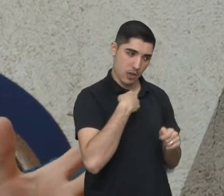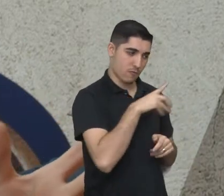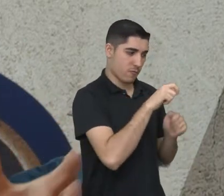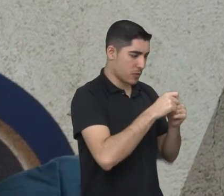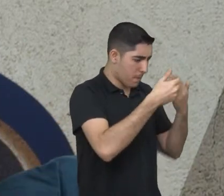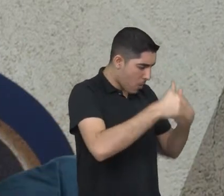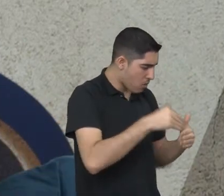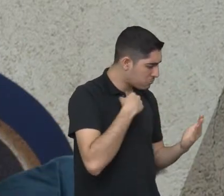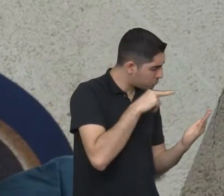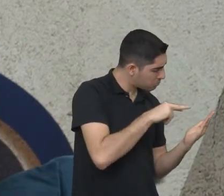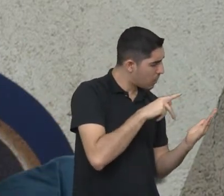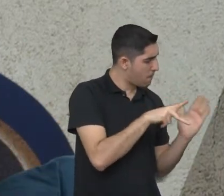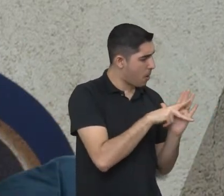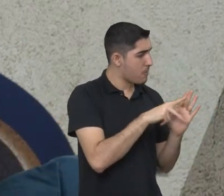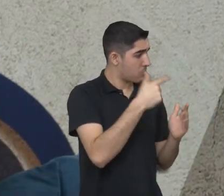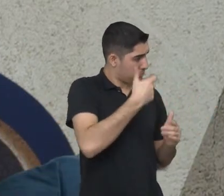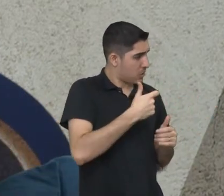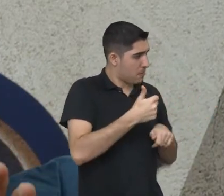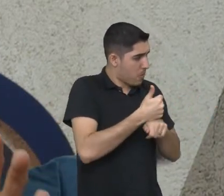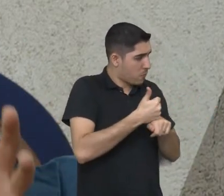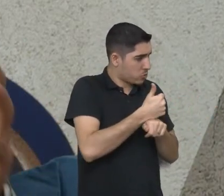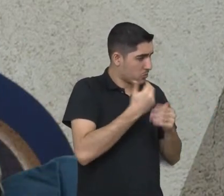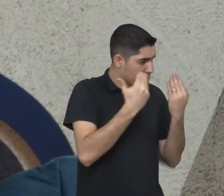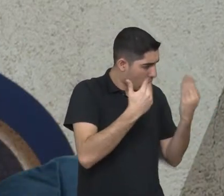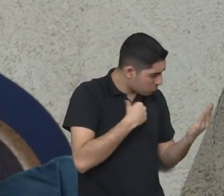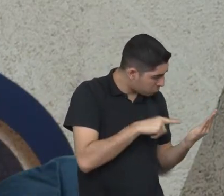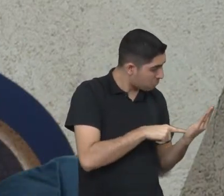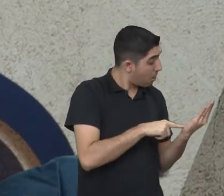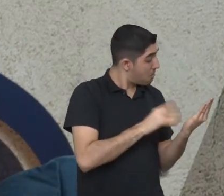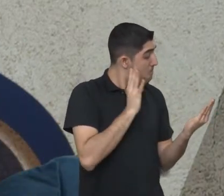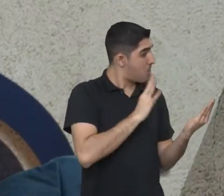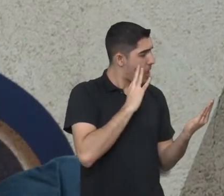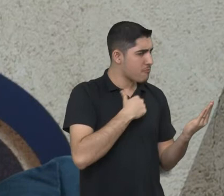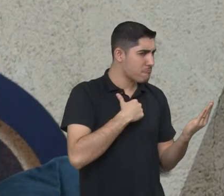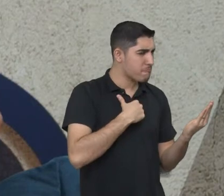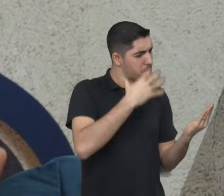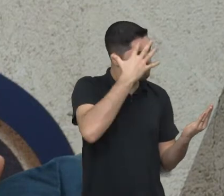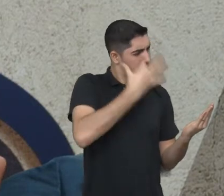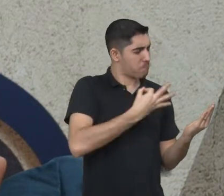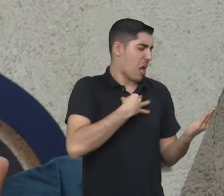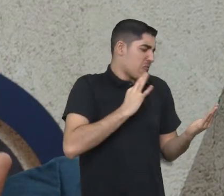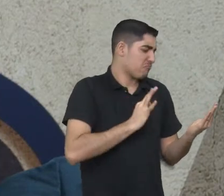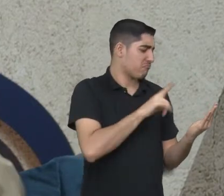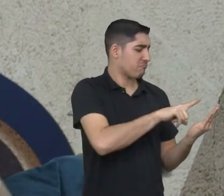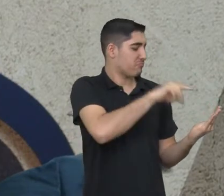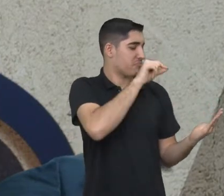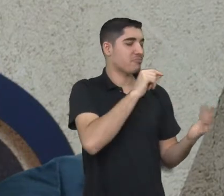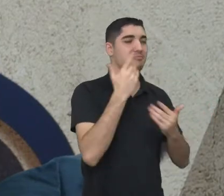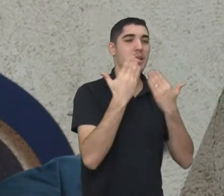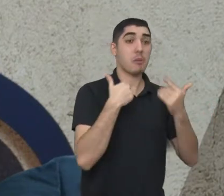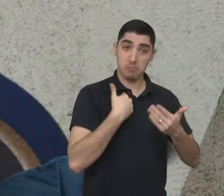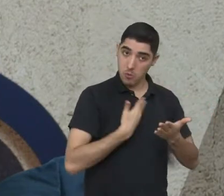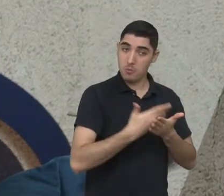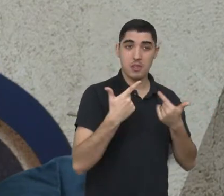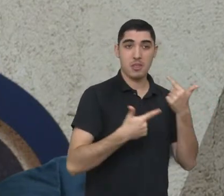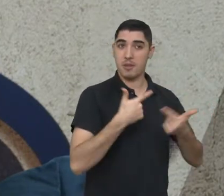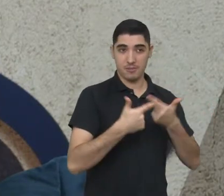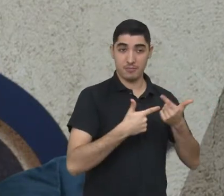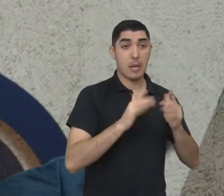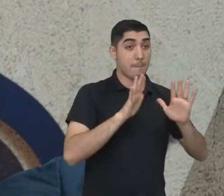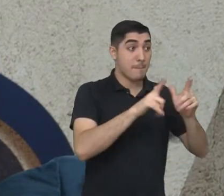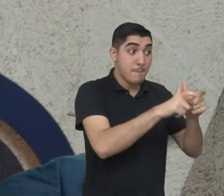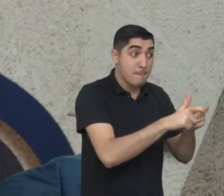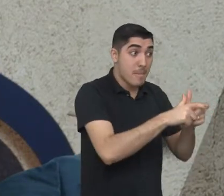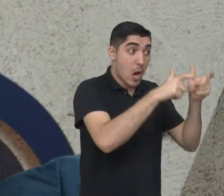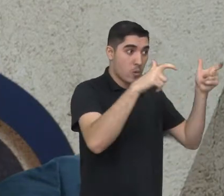orientação profissional e eu tinha aptidão para isso, logo me ajudou nessa tomada de decisão. E outra coisa importante,